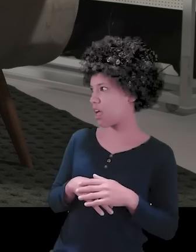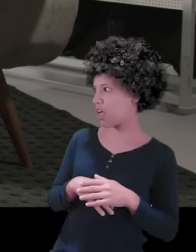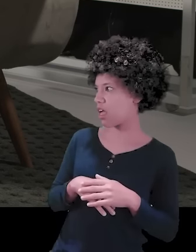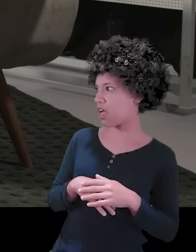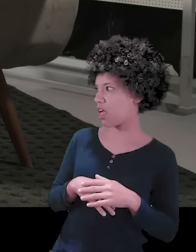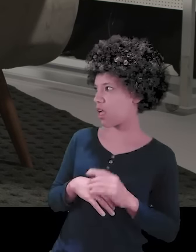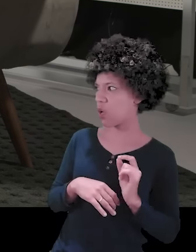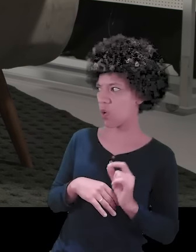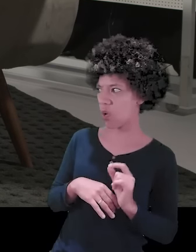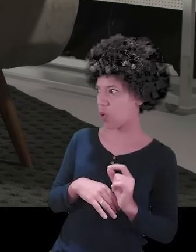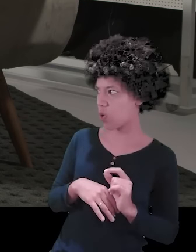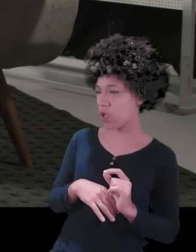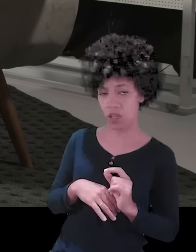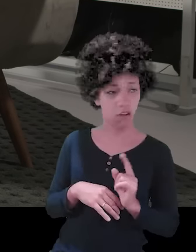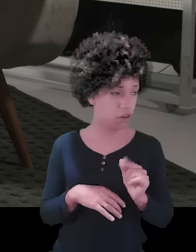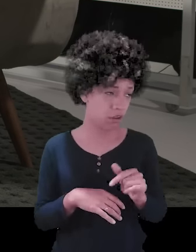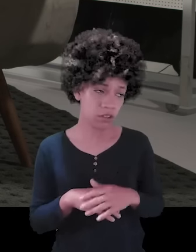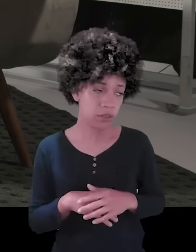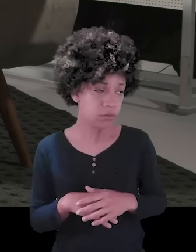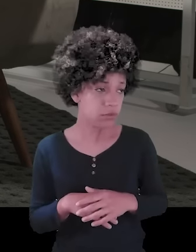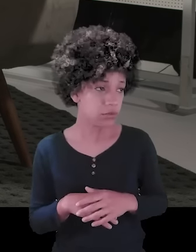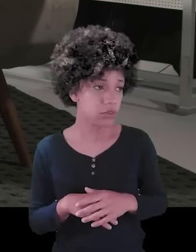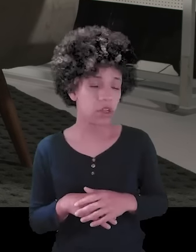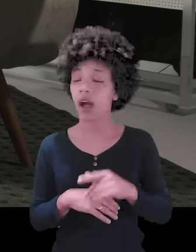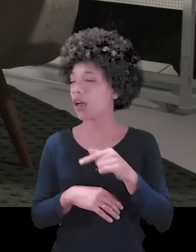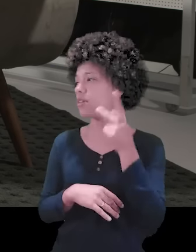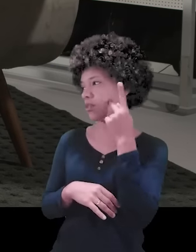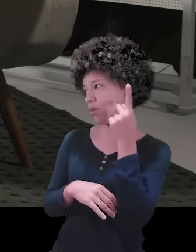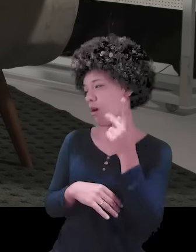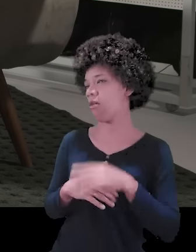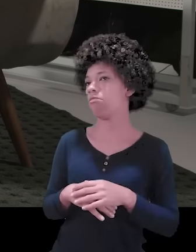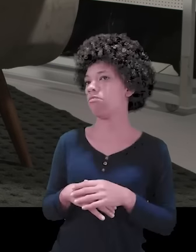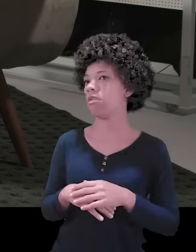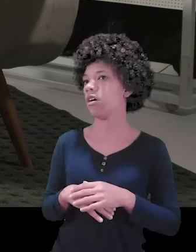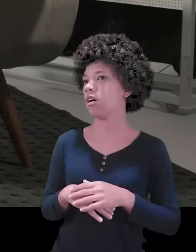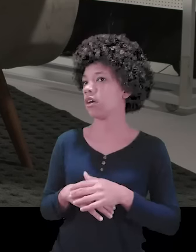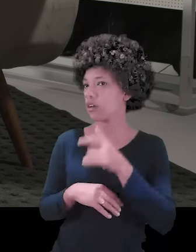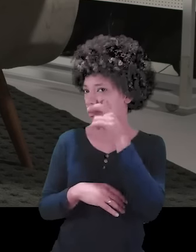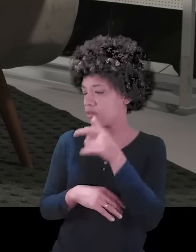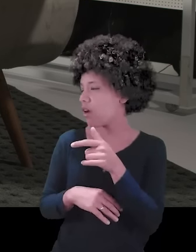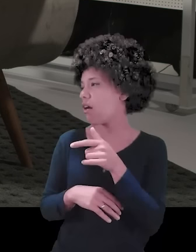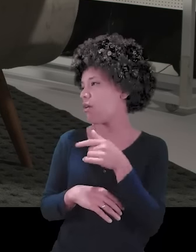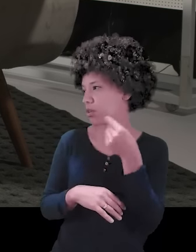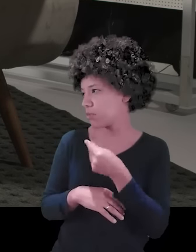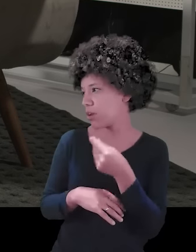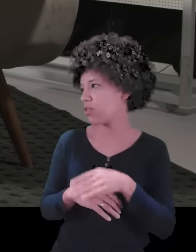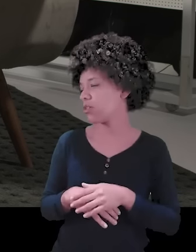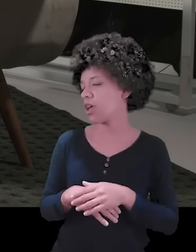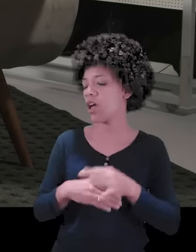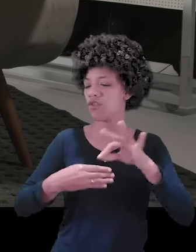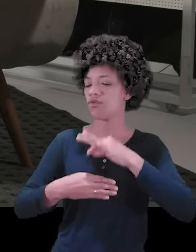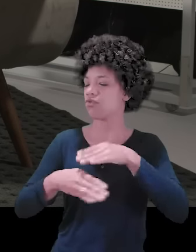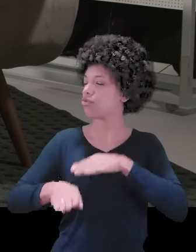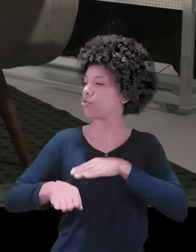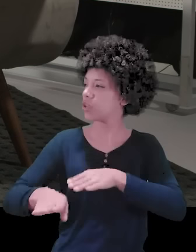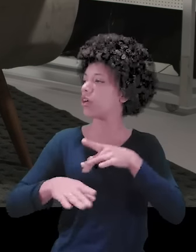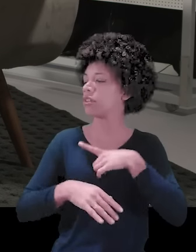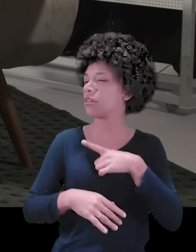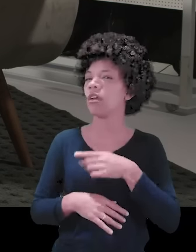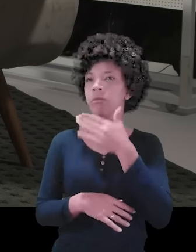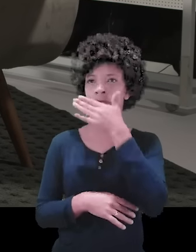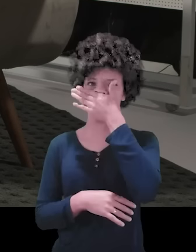é assim não é é isso entendeu aqui em São Paulo que a gente viu um caso ele falou por exemplo confecção que